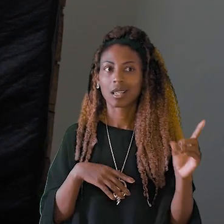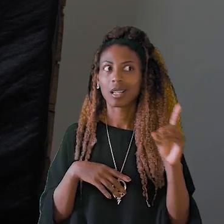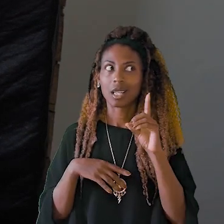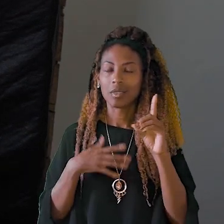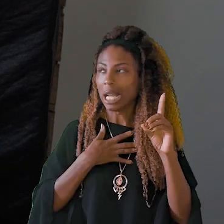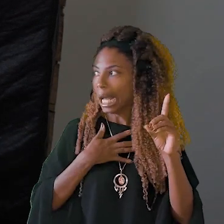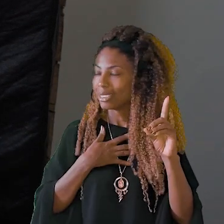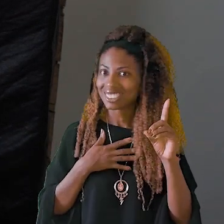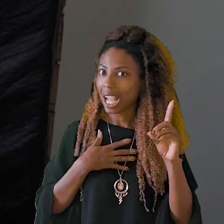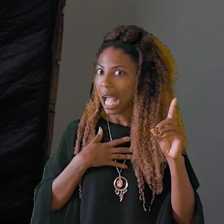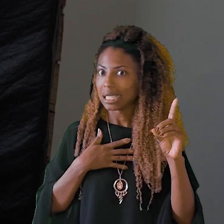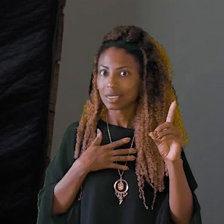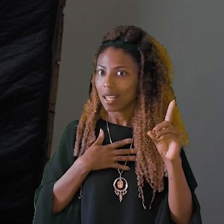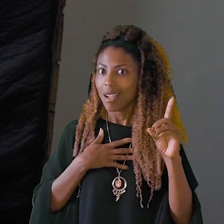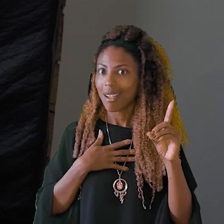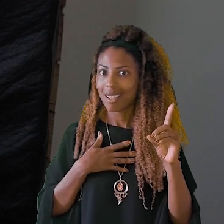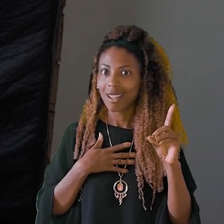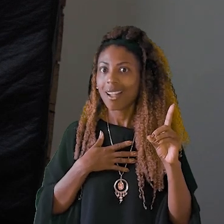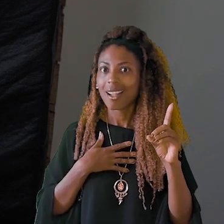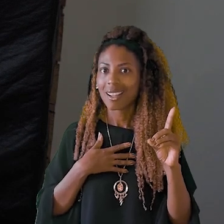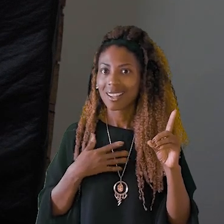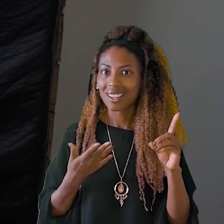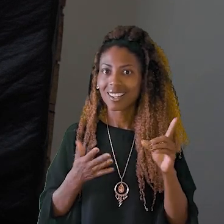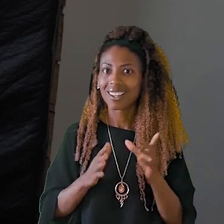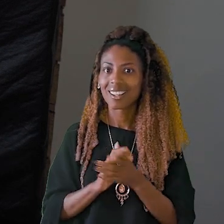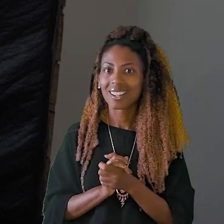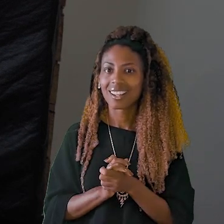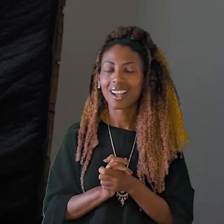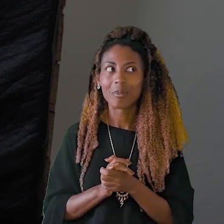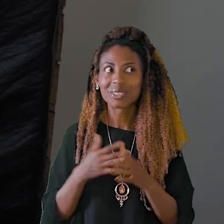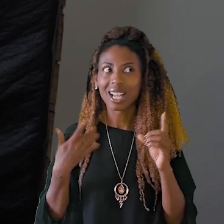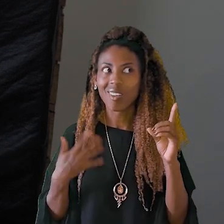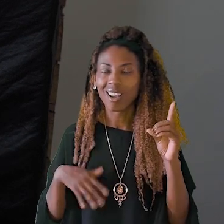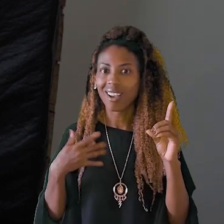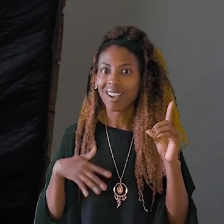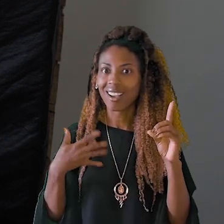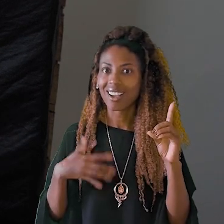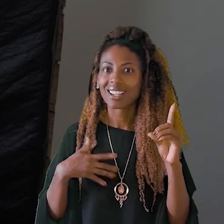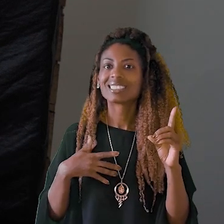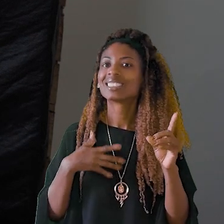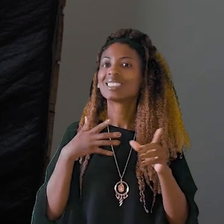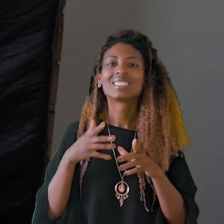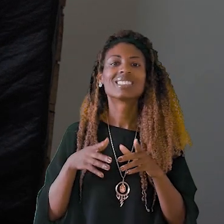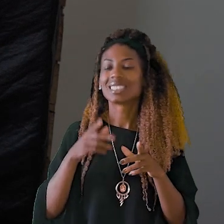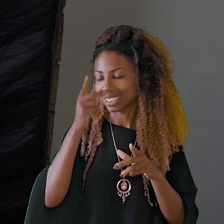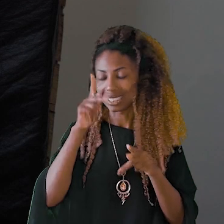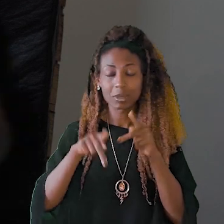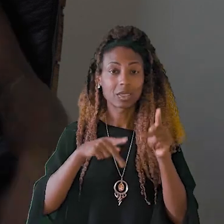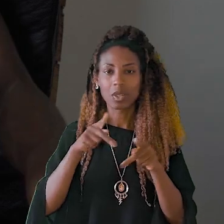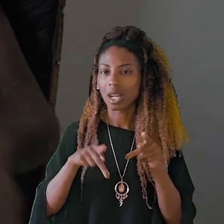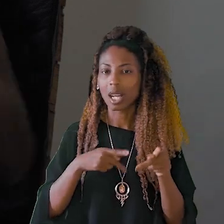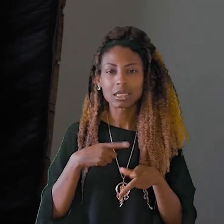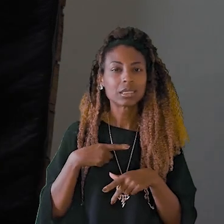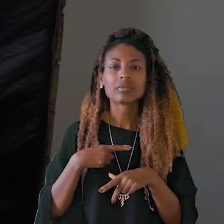surtando. O povo tinha gente que não conseguia nem falar, o povo tinha que ficar assim, ó. E o povo gritando, tinha gente que passava mal, tinha gente que